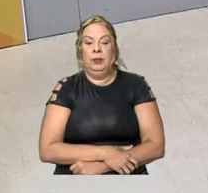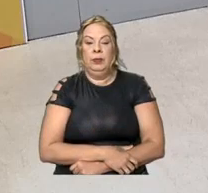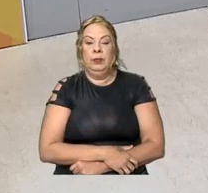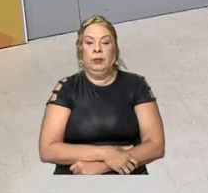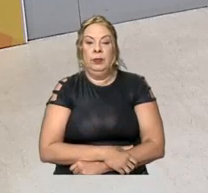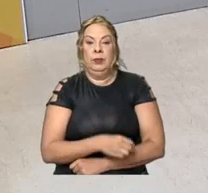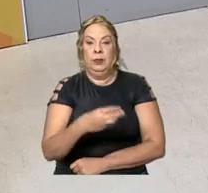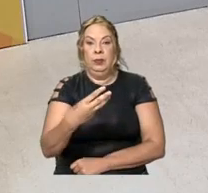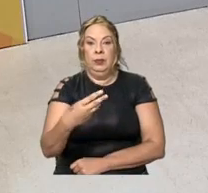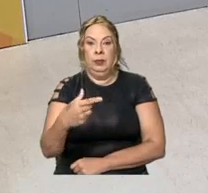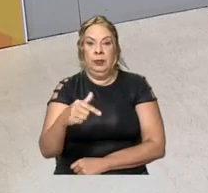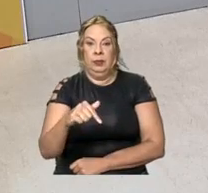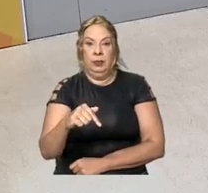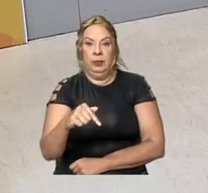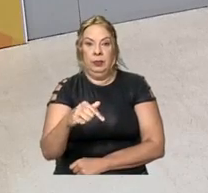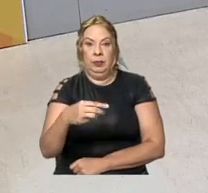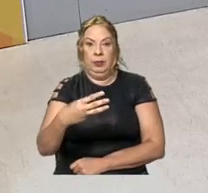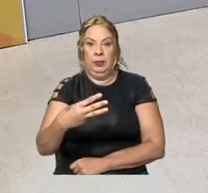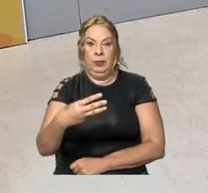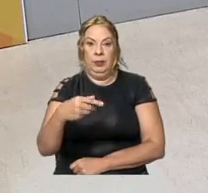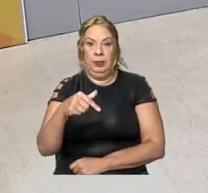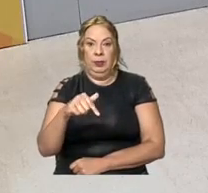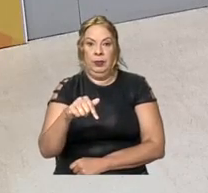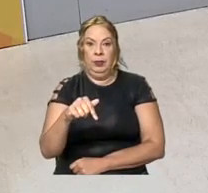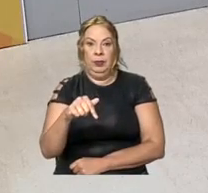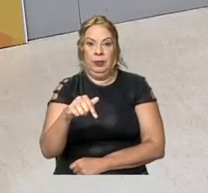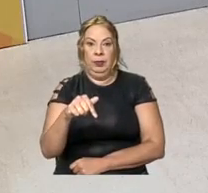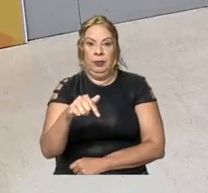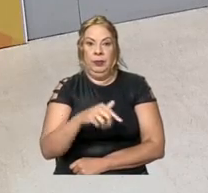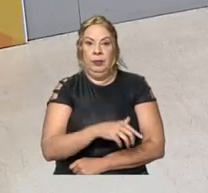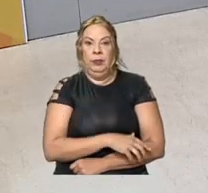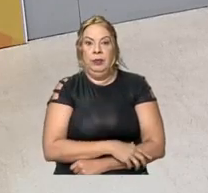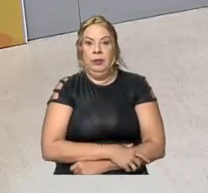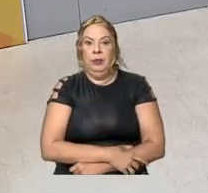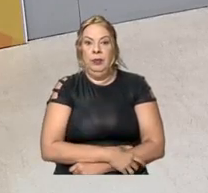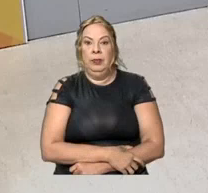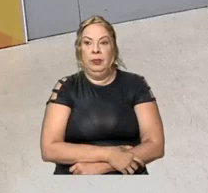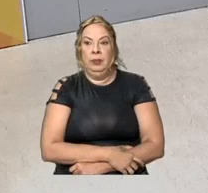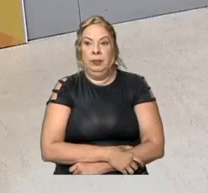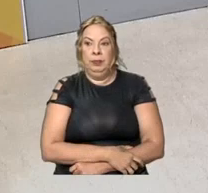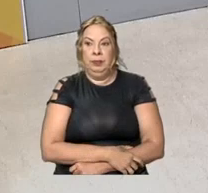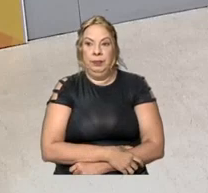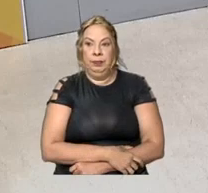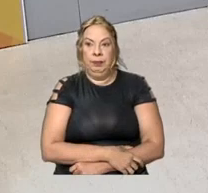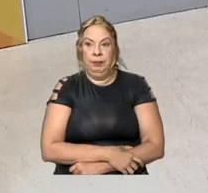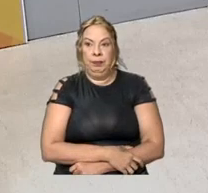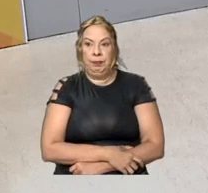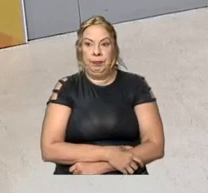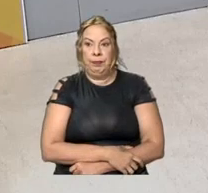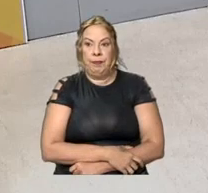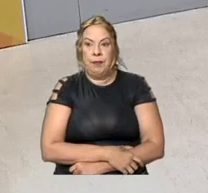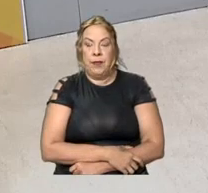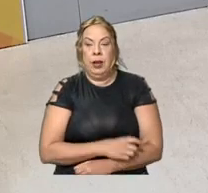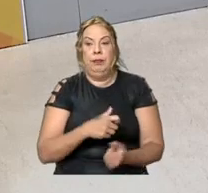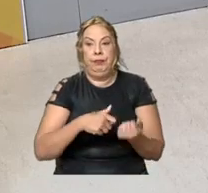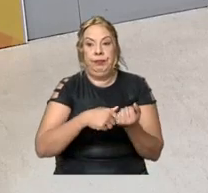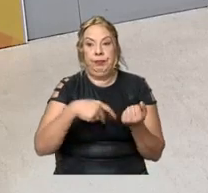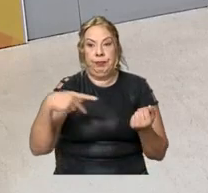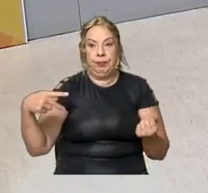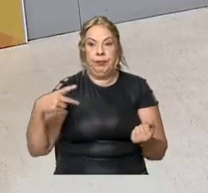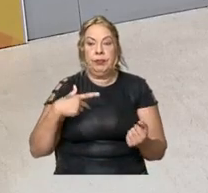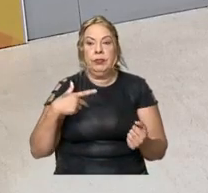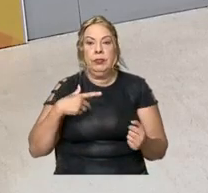48, e o 37, 37, eu falo sempre que o Caju Cap, né, é um momento de encontro da